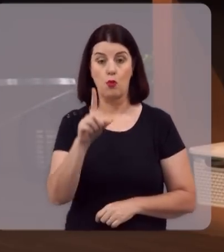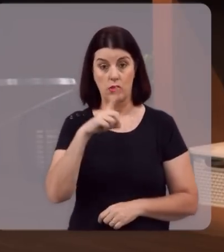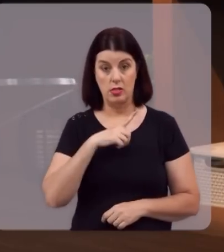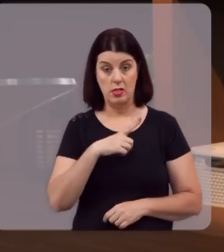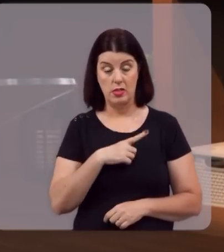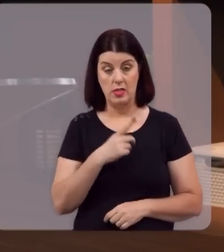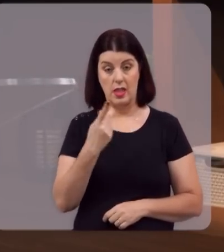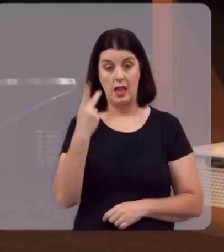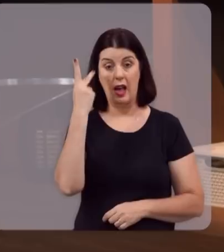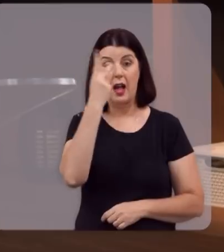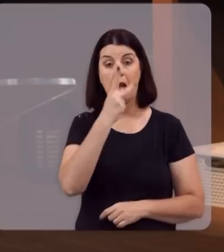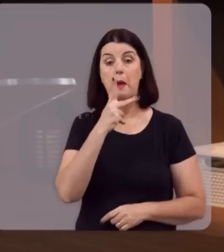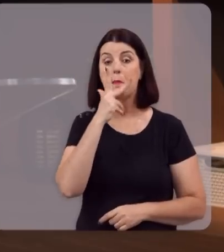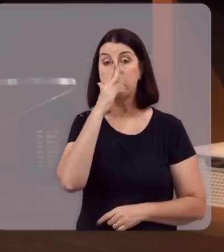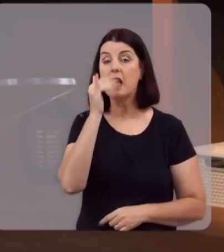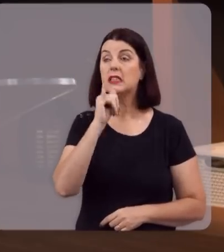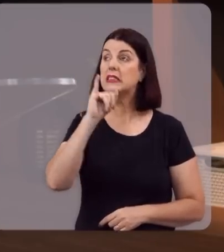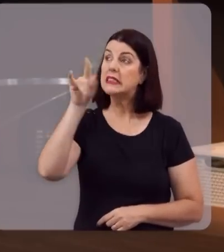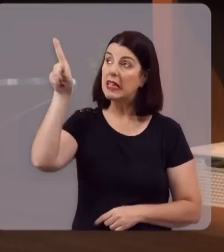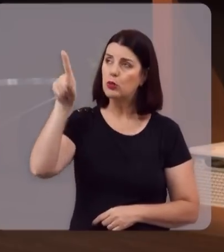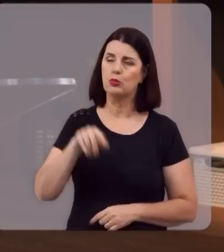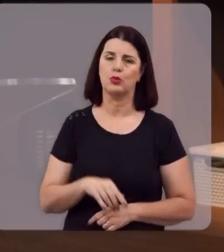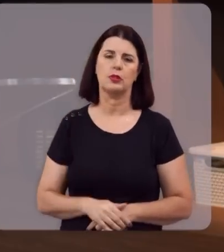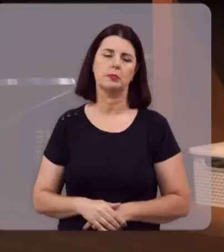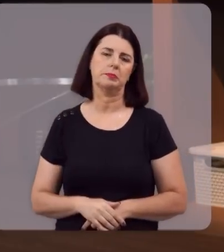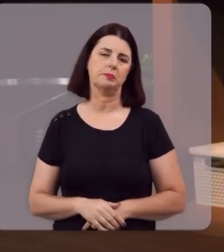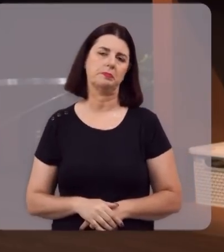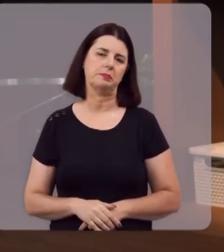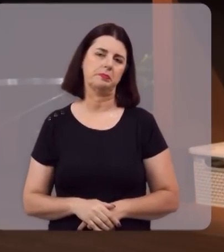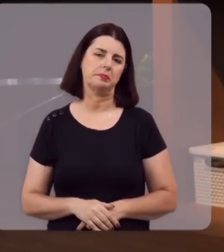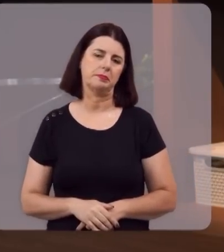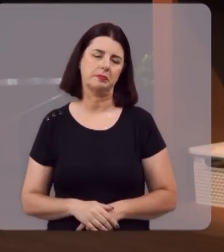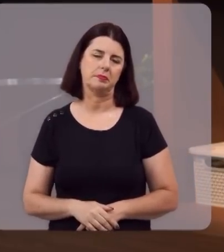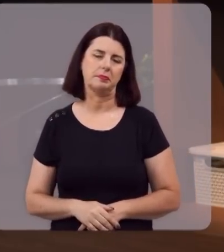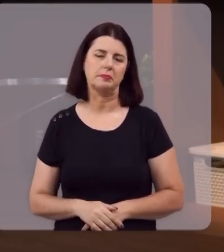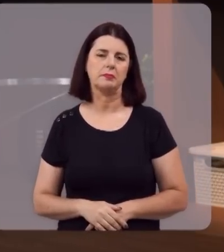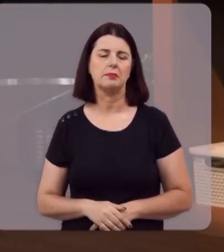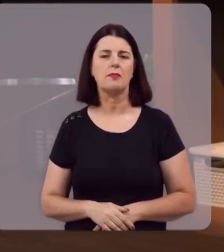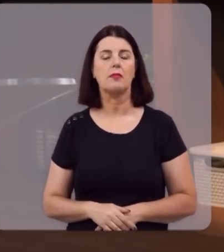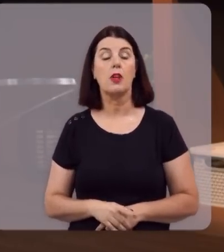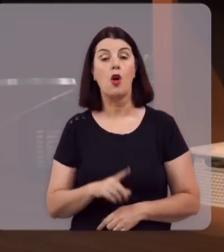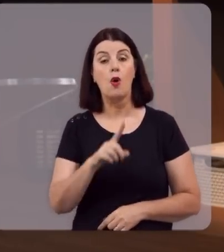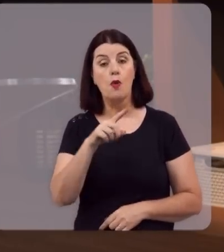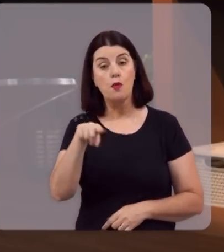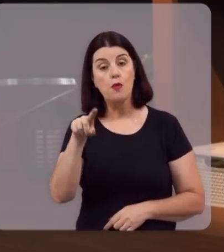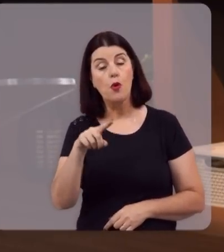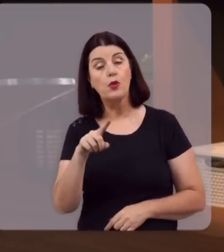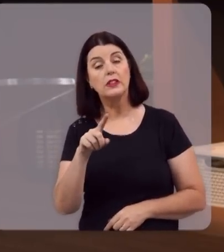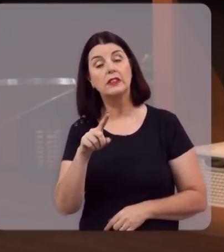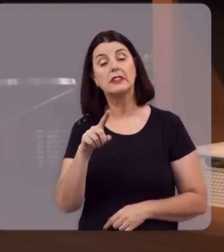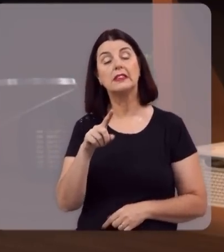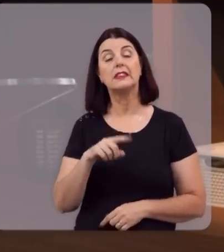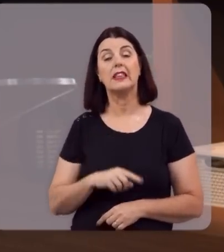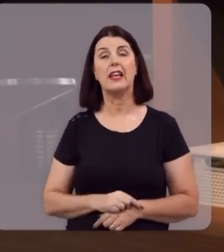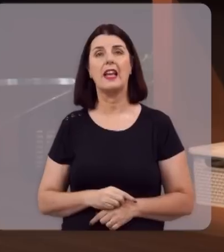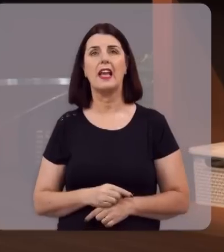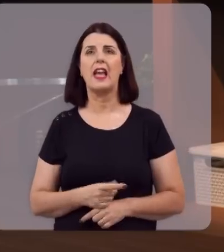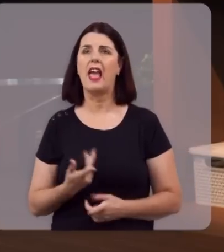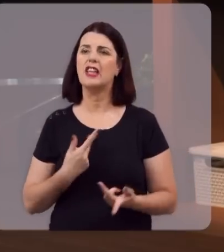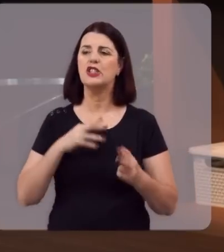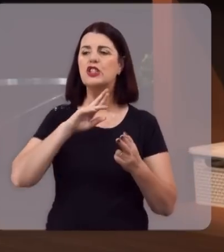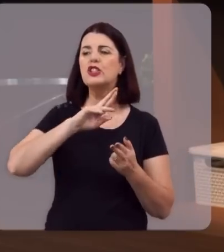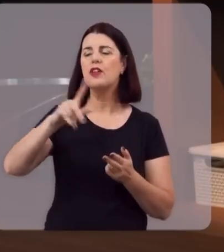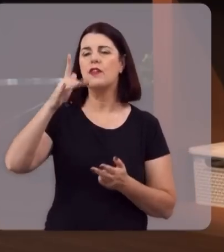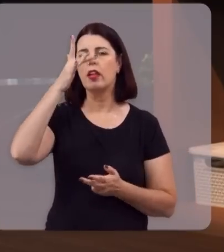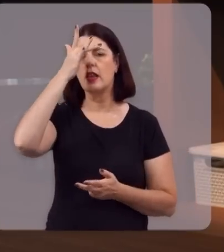você carrega a imagem e semelhança de Deus você é distinto das criaturas